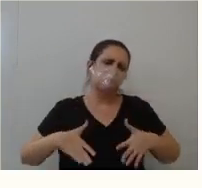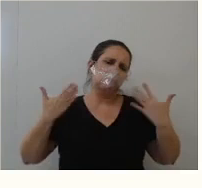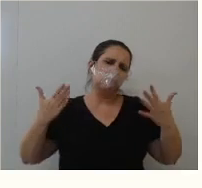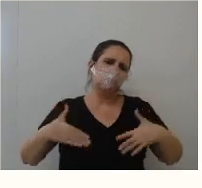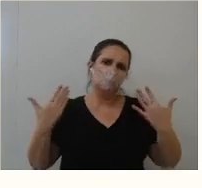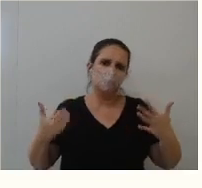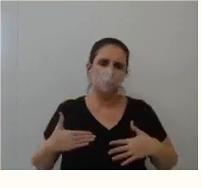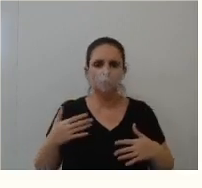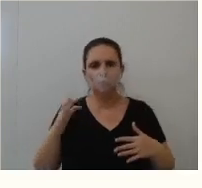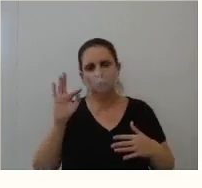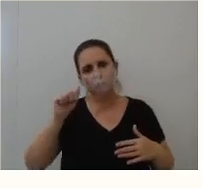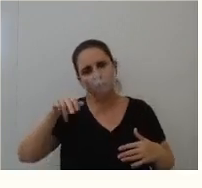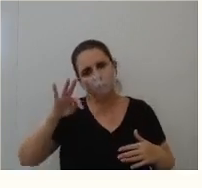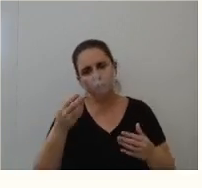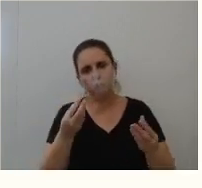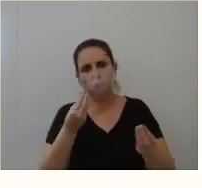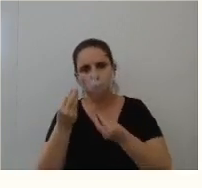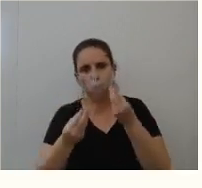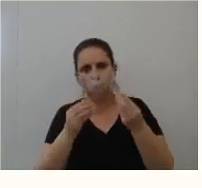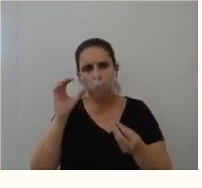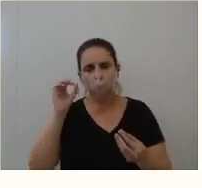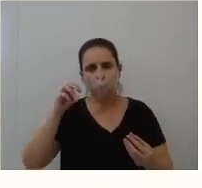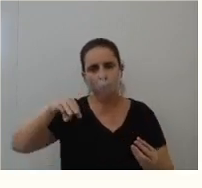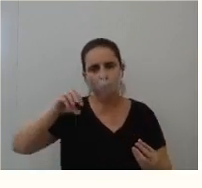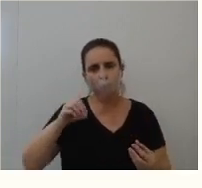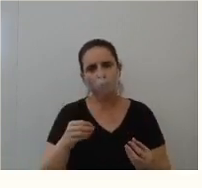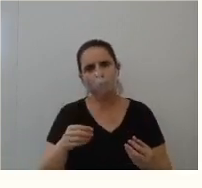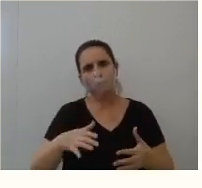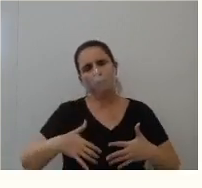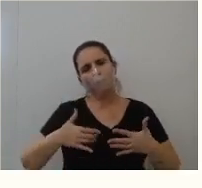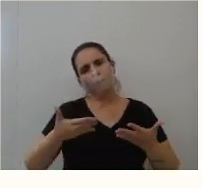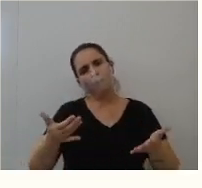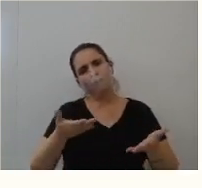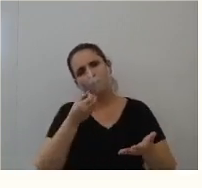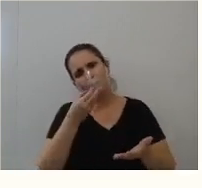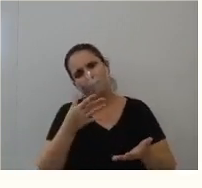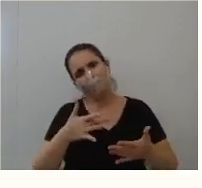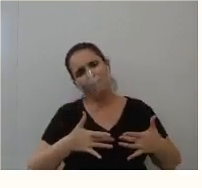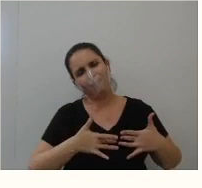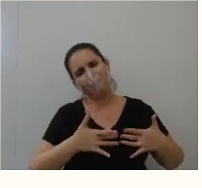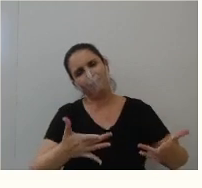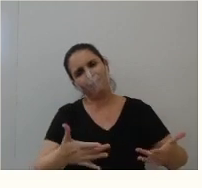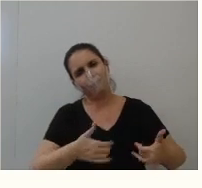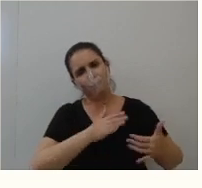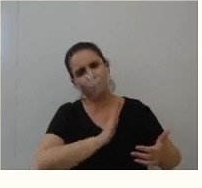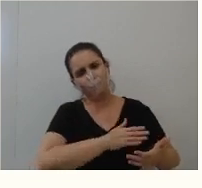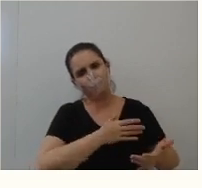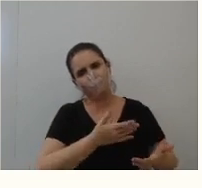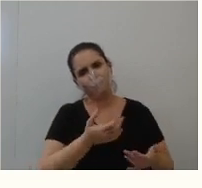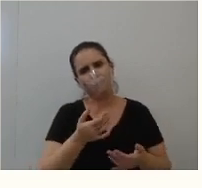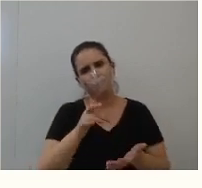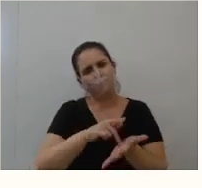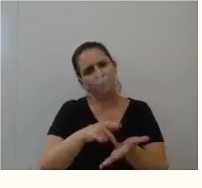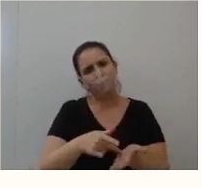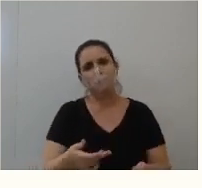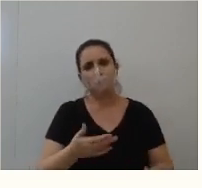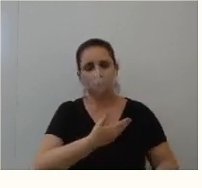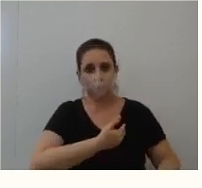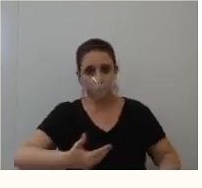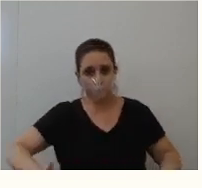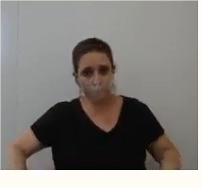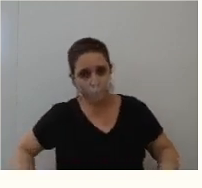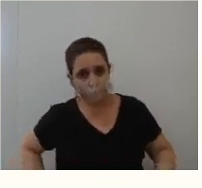tanto como ou tanto quanto um elogio sincero. Os governantes